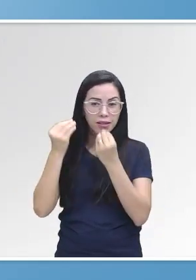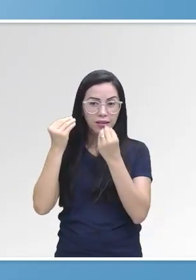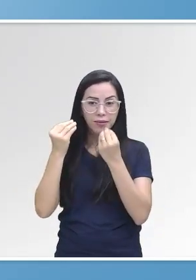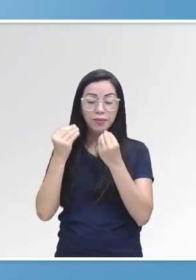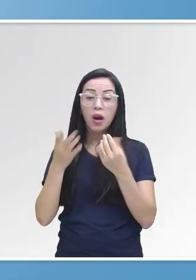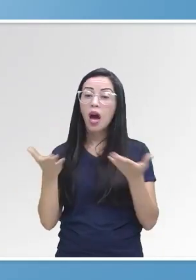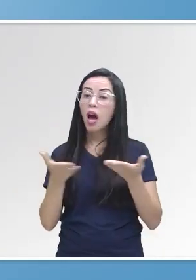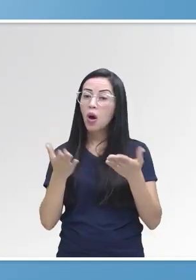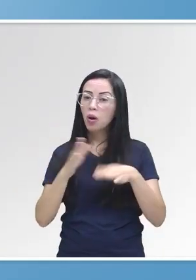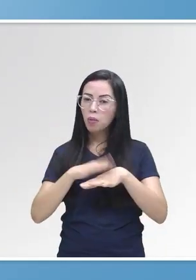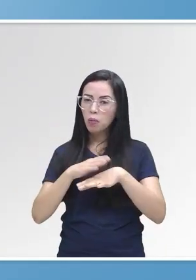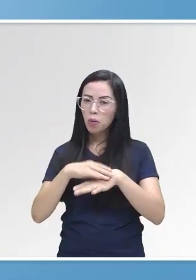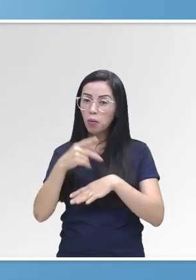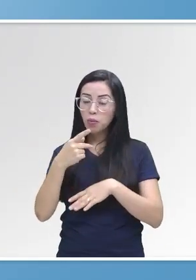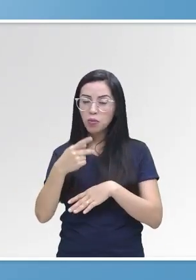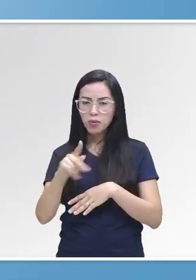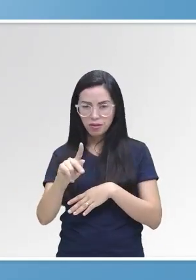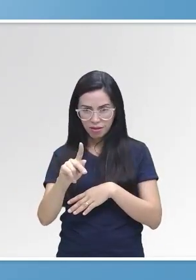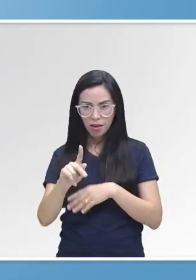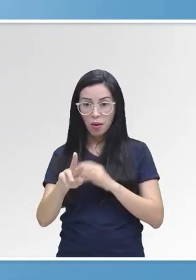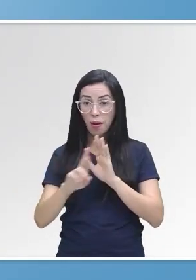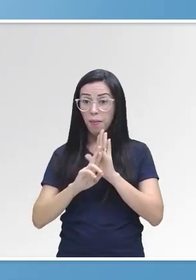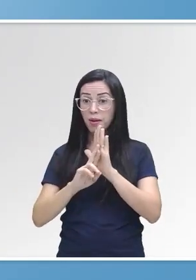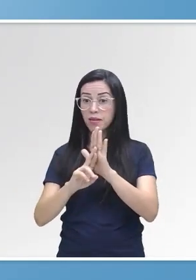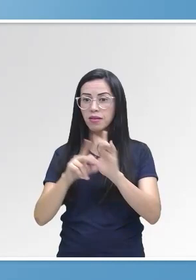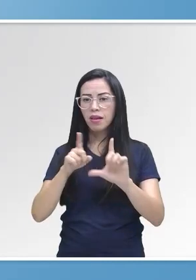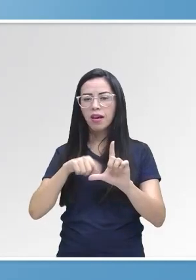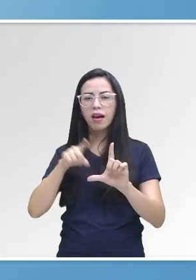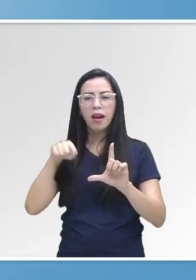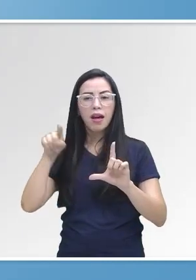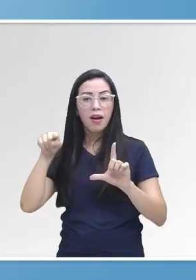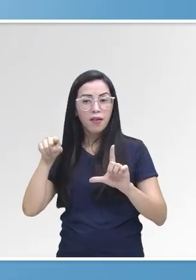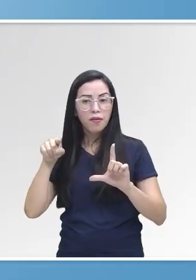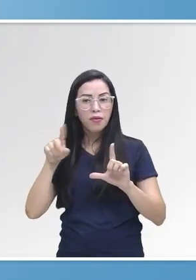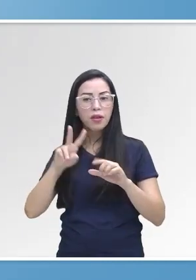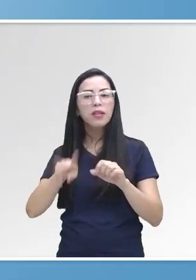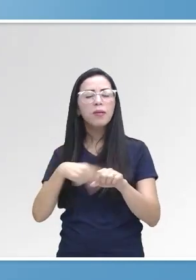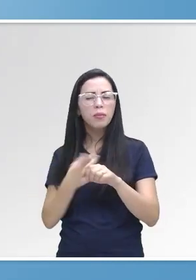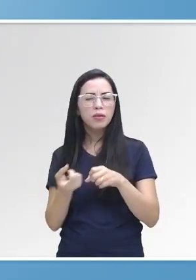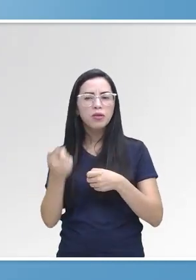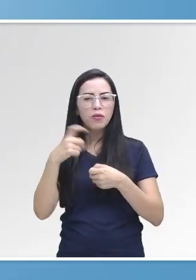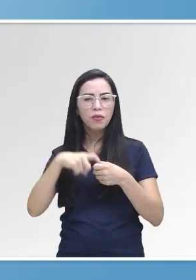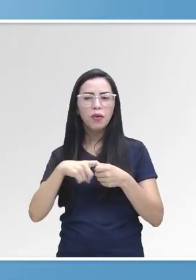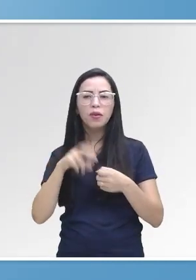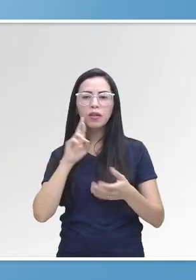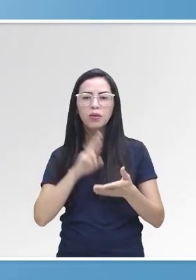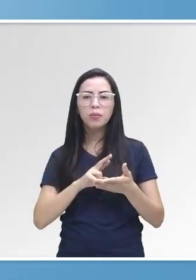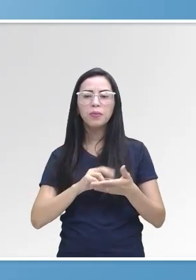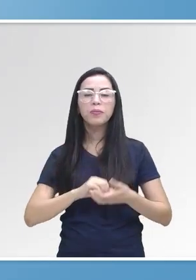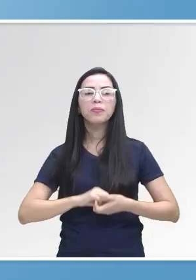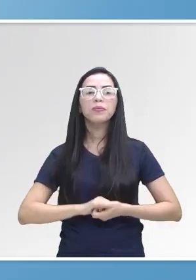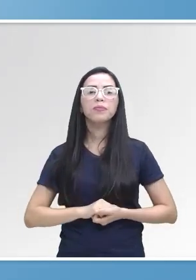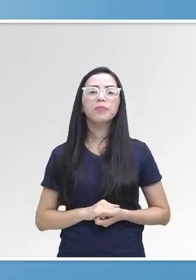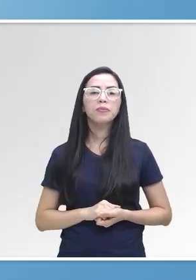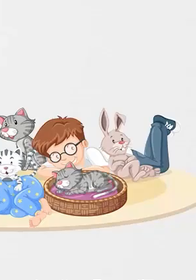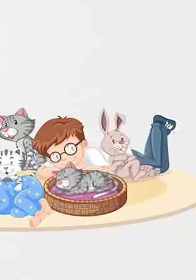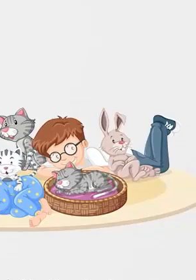Façam aí a representação desses gráficos e daqui a pouco a gente volta para responder junto